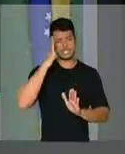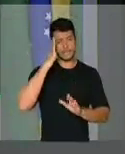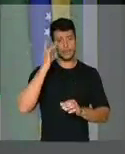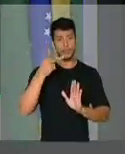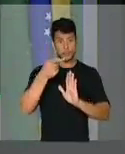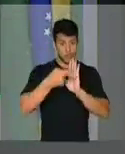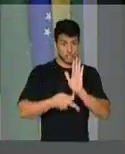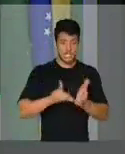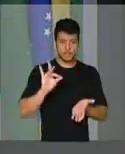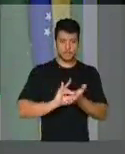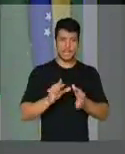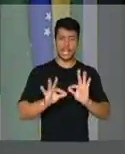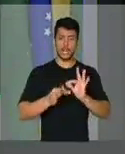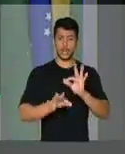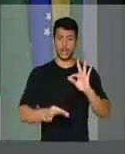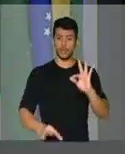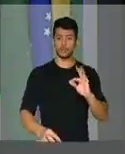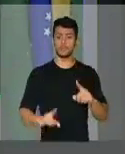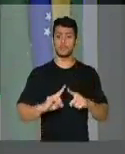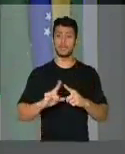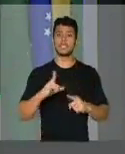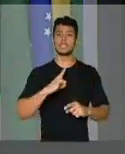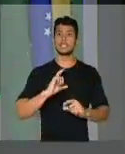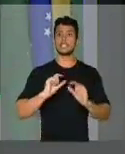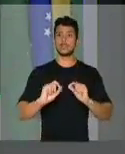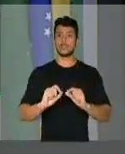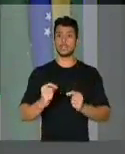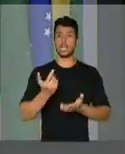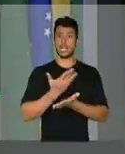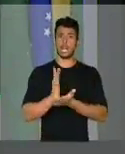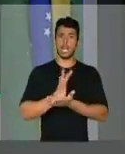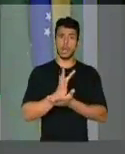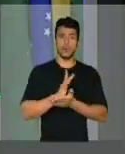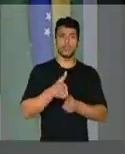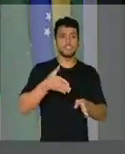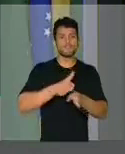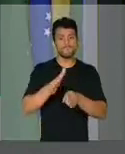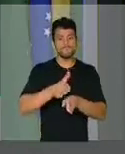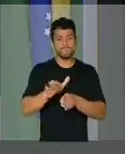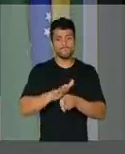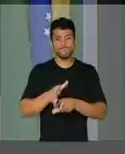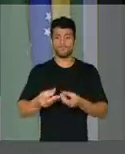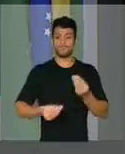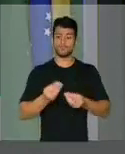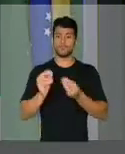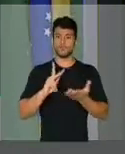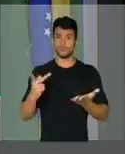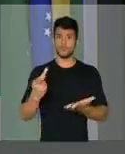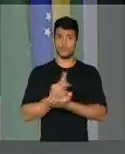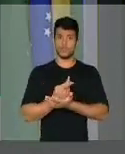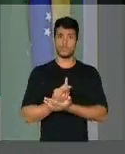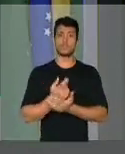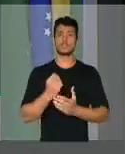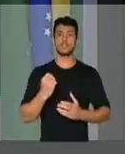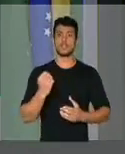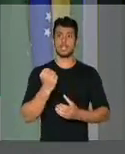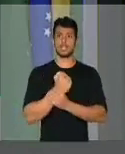traz diretrizes para que os órgãos, os operadores da segurança pública possam